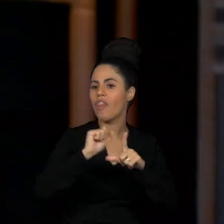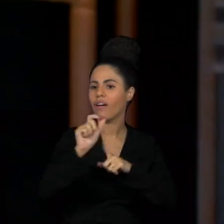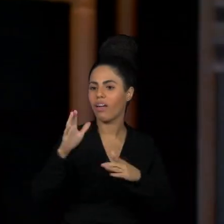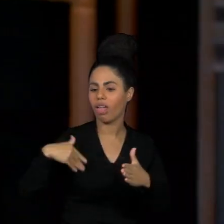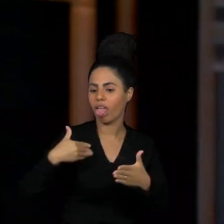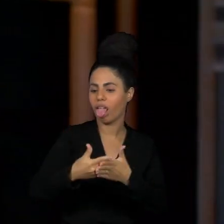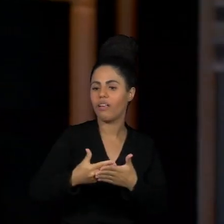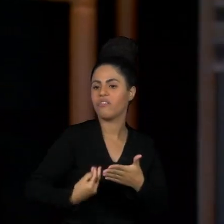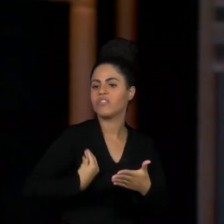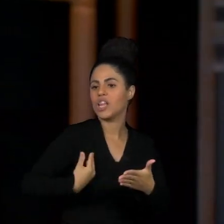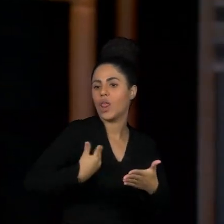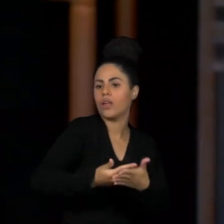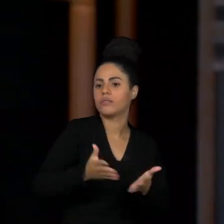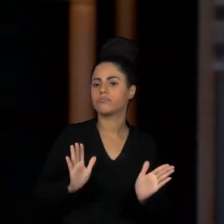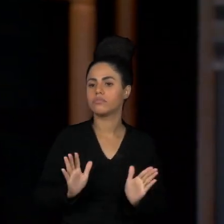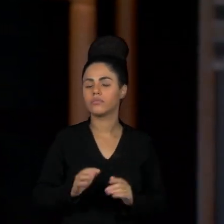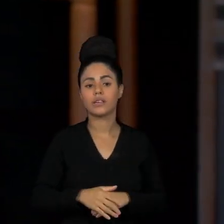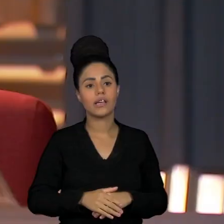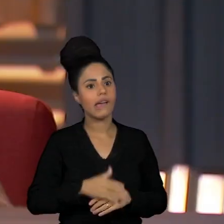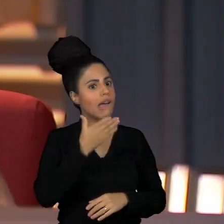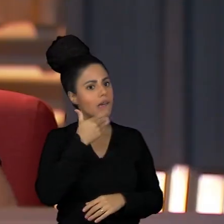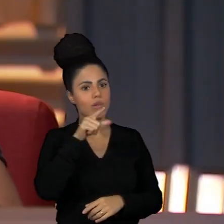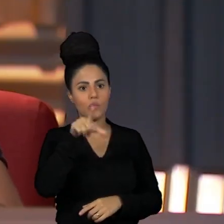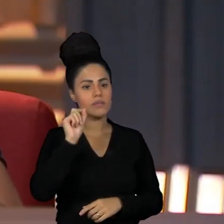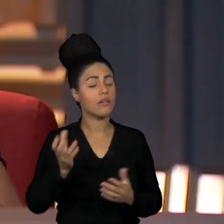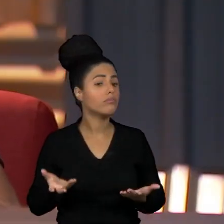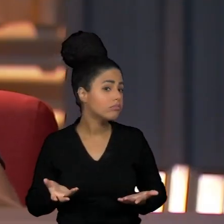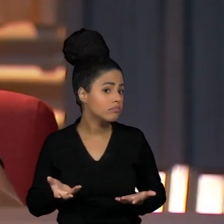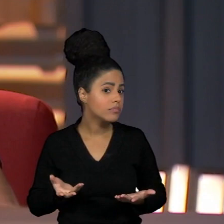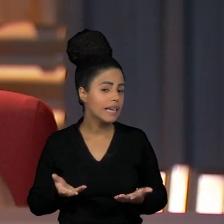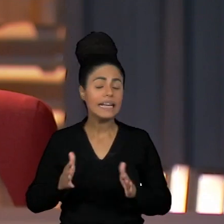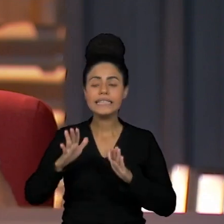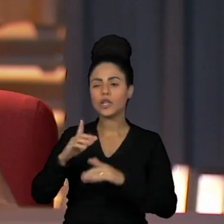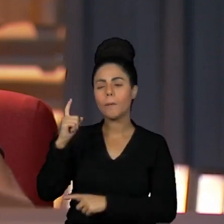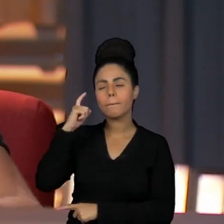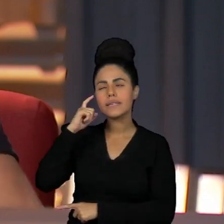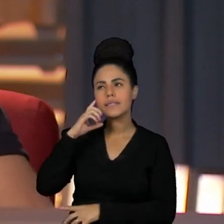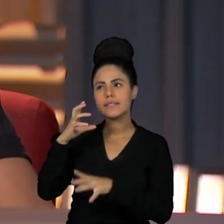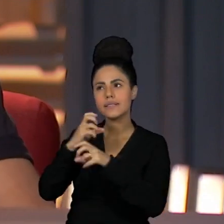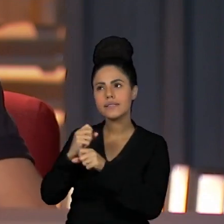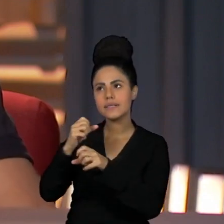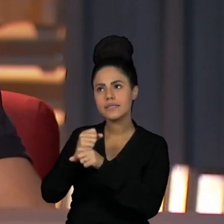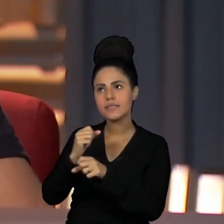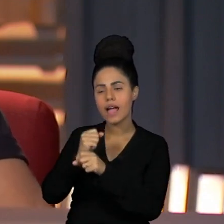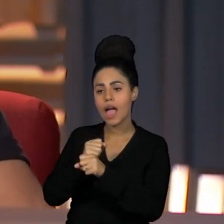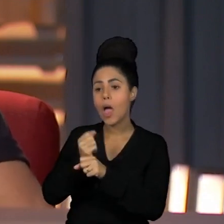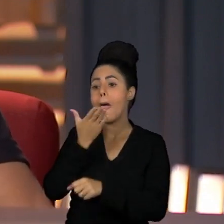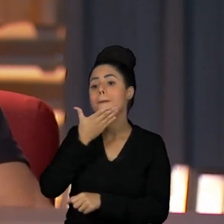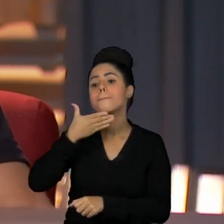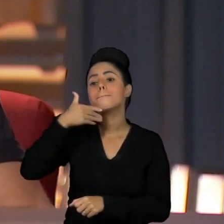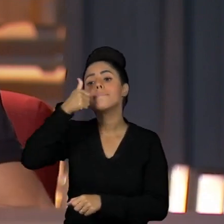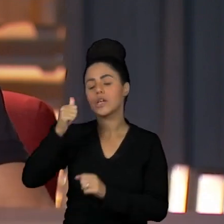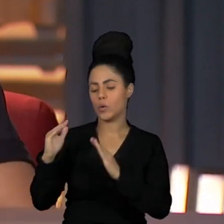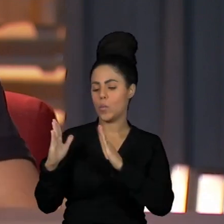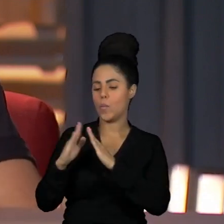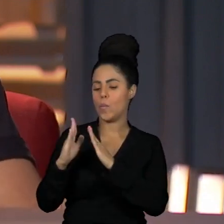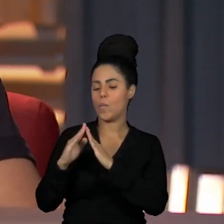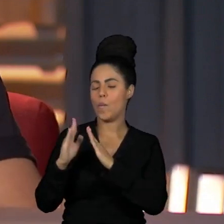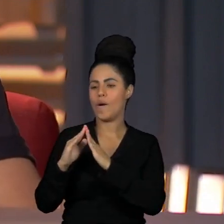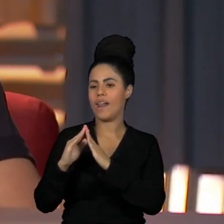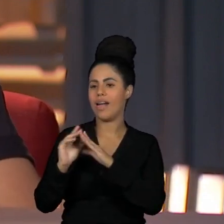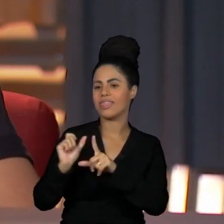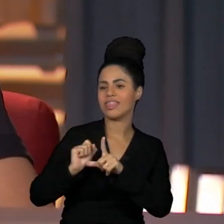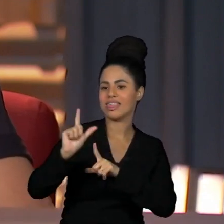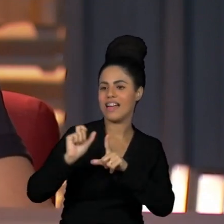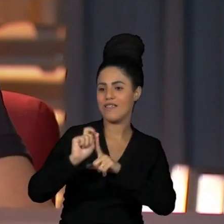explicar aqui no papel que é melhor de outro jeito. Então, aí eu posso falar que matematicamente é melhor morar de aluguel, só que eu coloco o sonho da minha mãe em primeiro